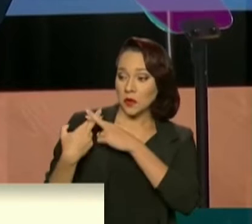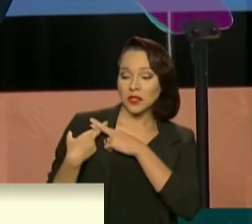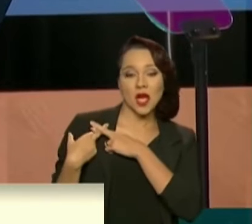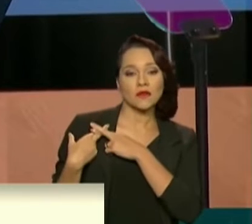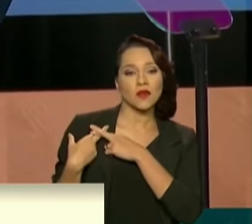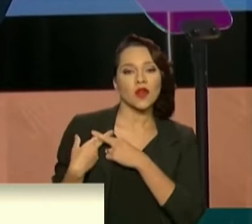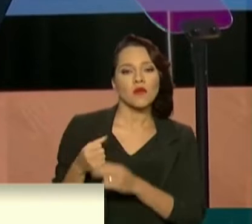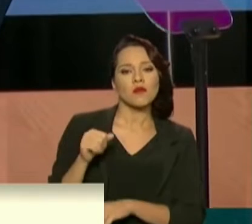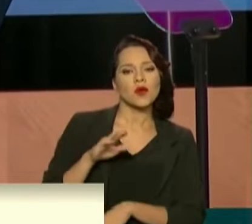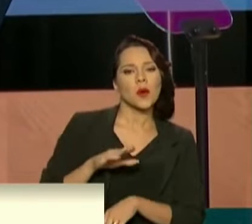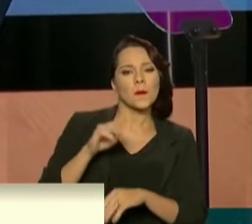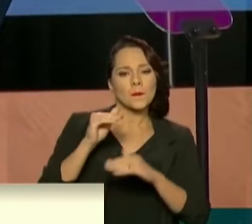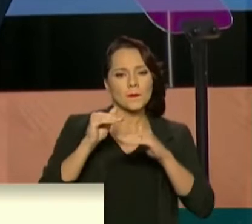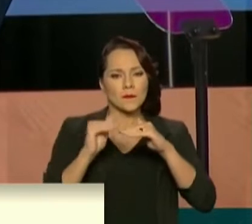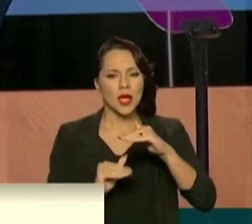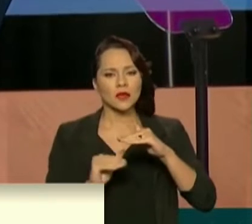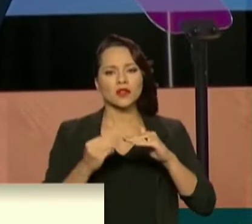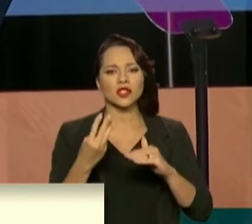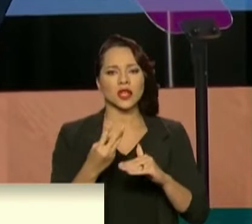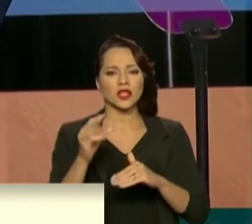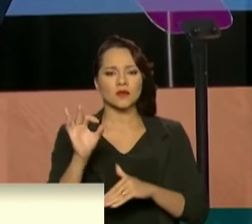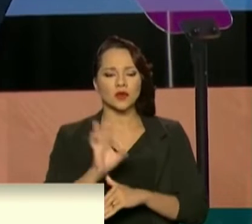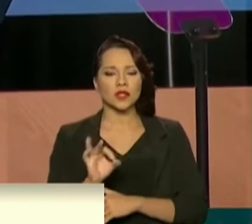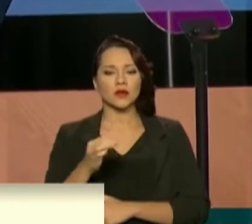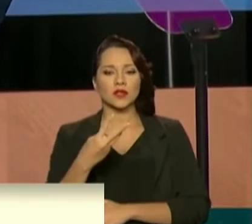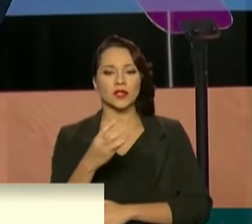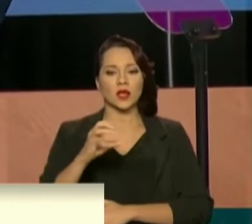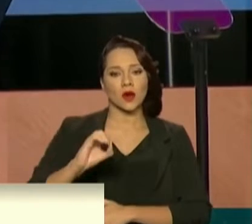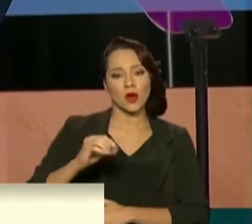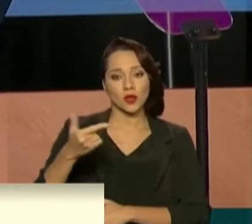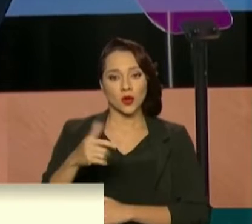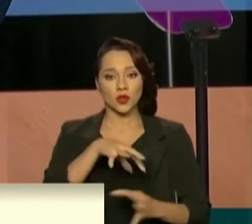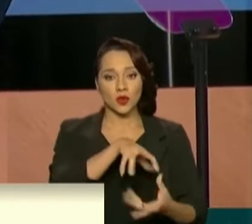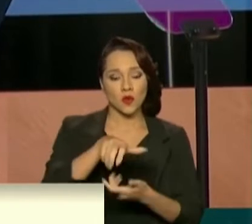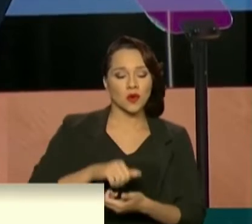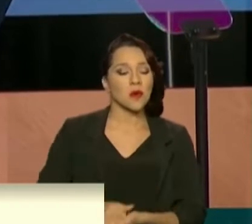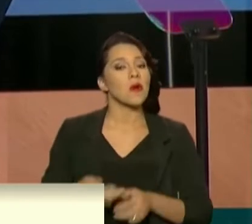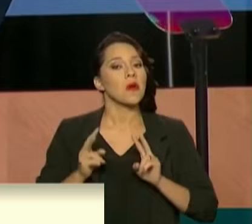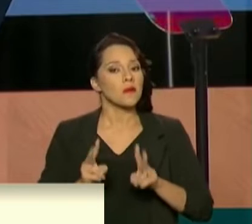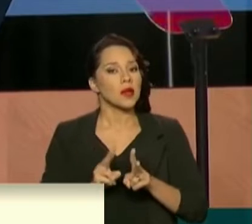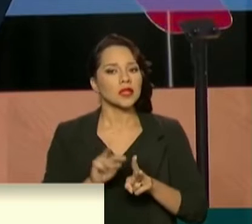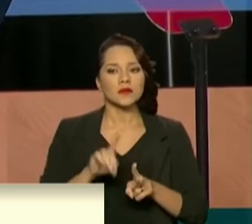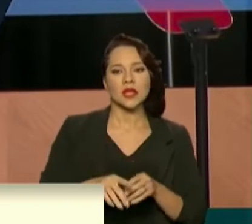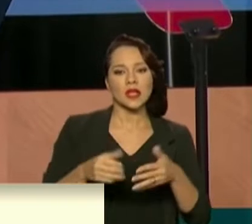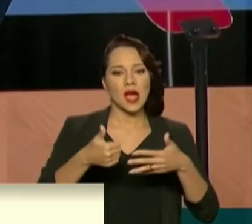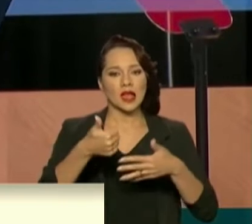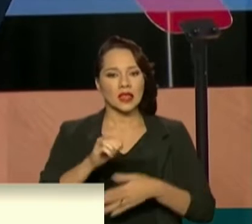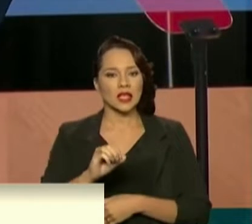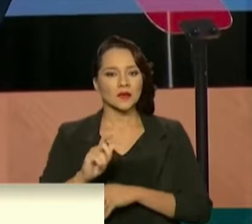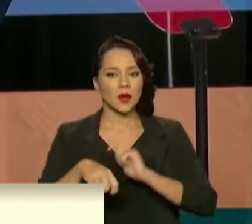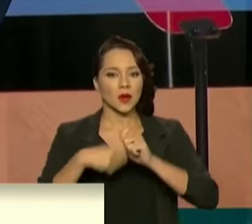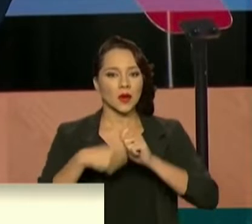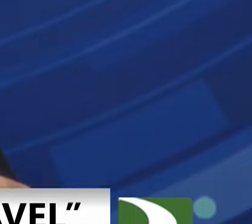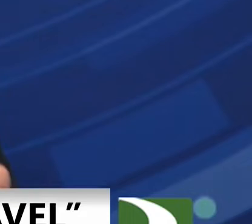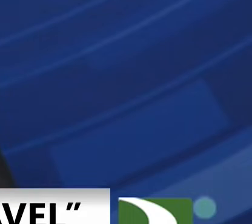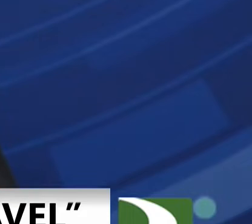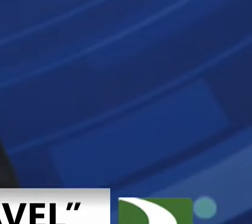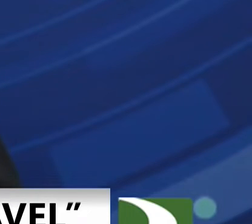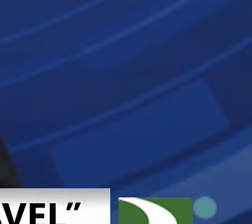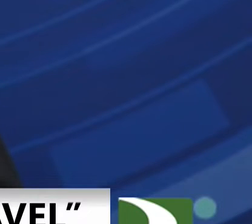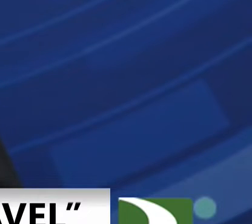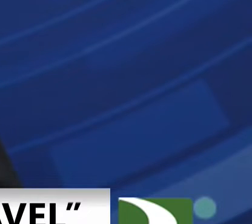pela emissão de meio de três por cento de carbono do planeta e sendo a décima economia do mundo